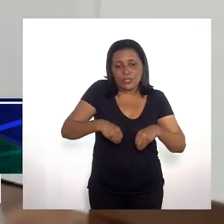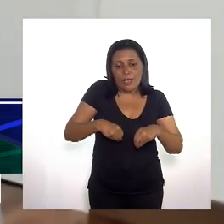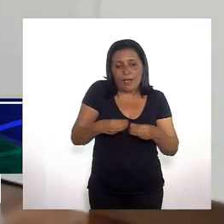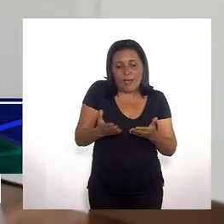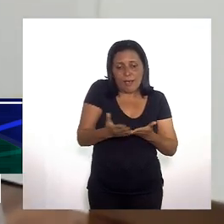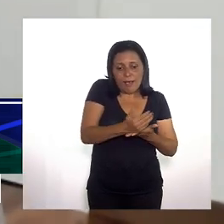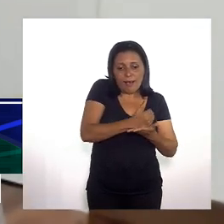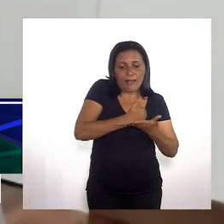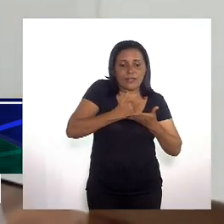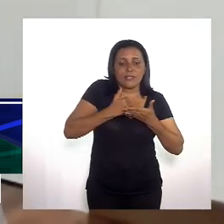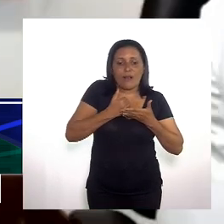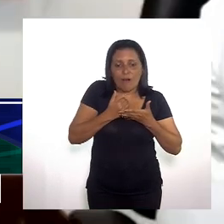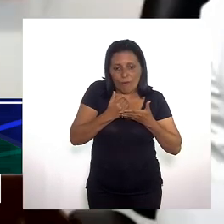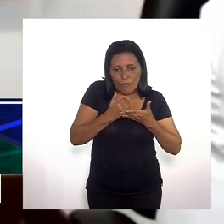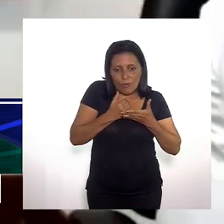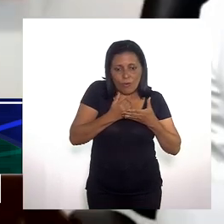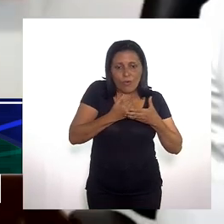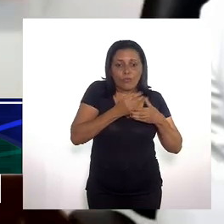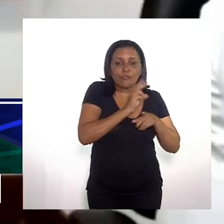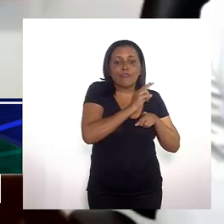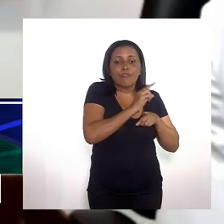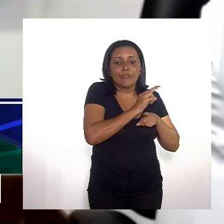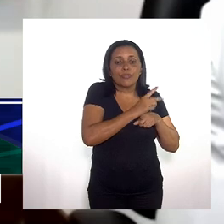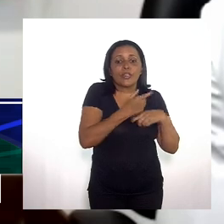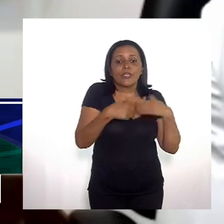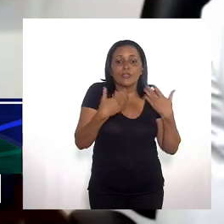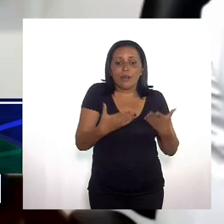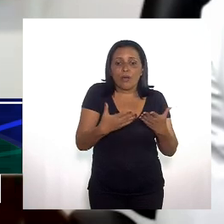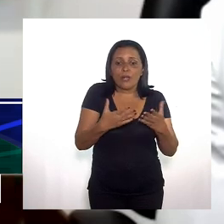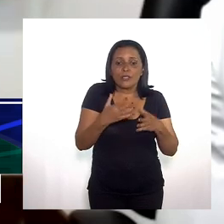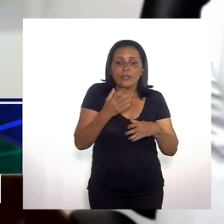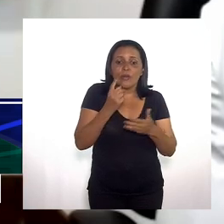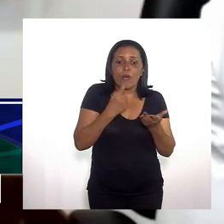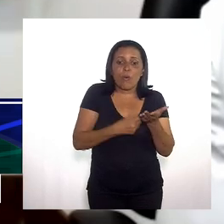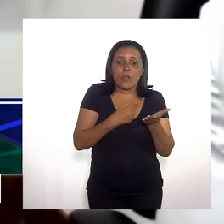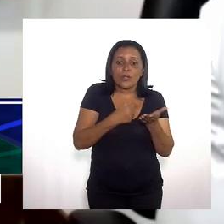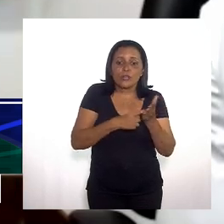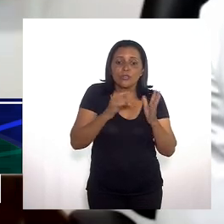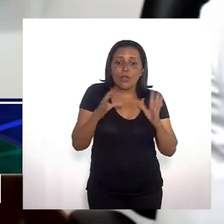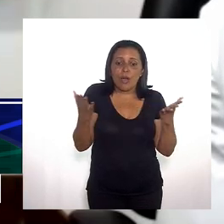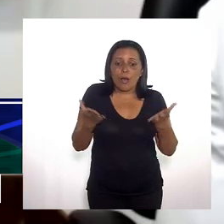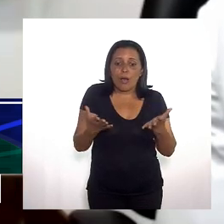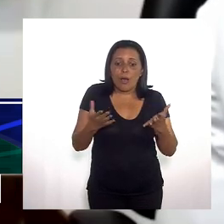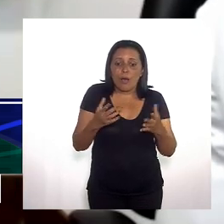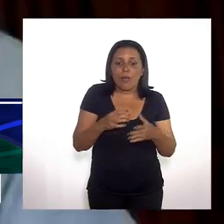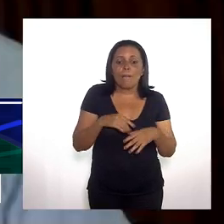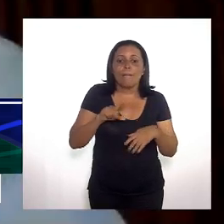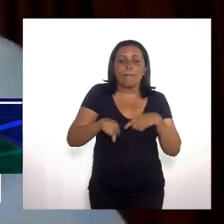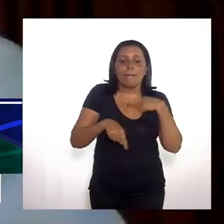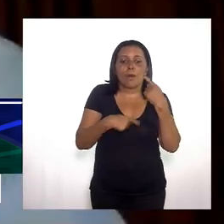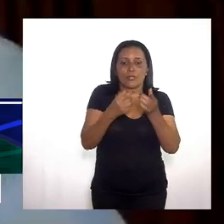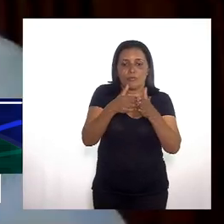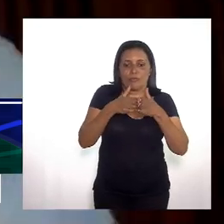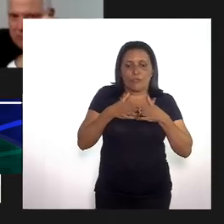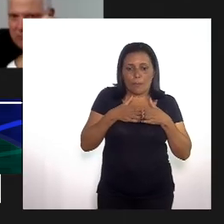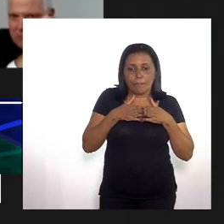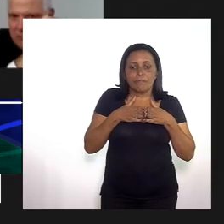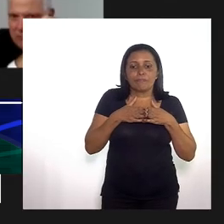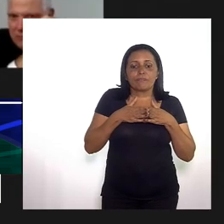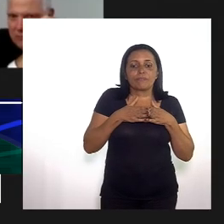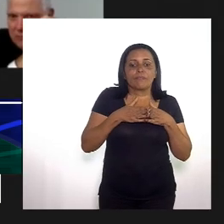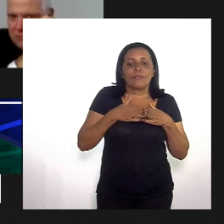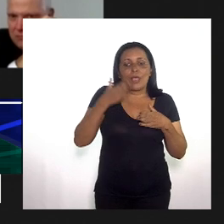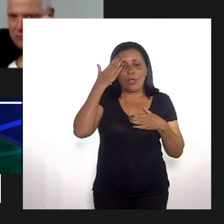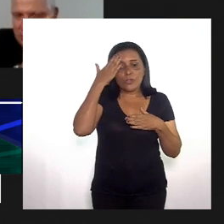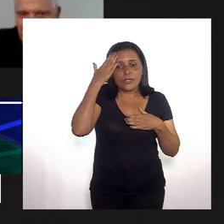Não, mas o fundo é isso mesmo, a gente só está contando com o excedente. E como nós sabemos... O objeto é esse, o presidente está sempre... Eu sei, o que